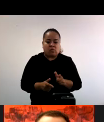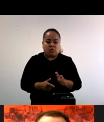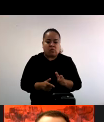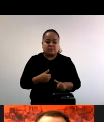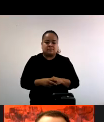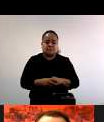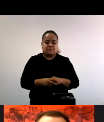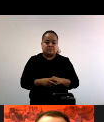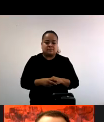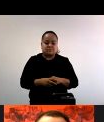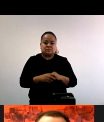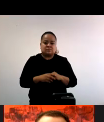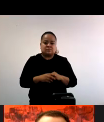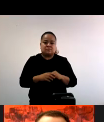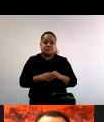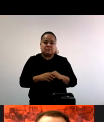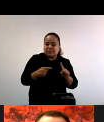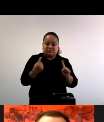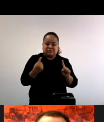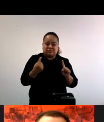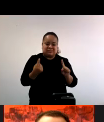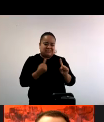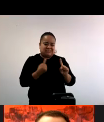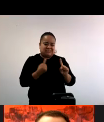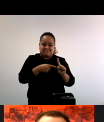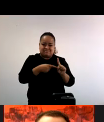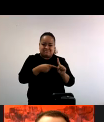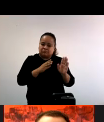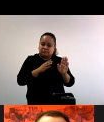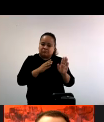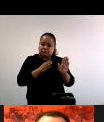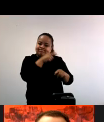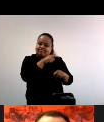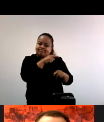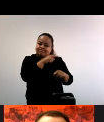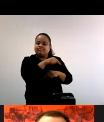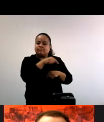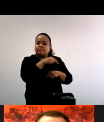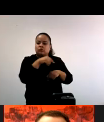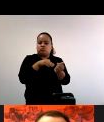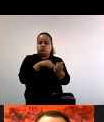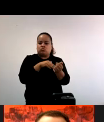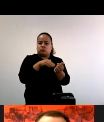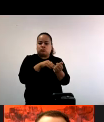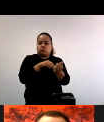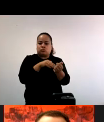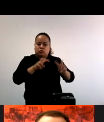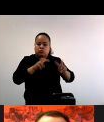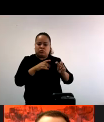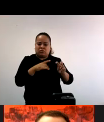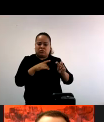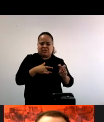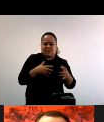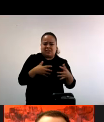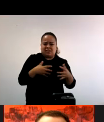lesão como essa e foi em algum evento massivo, deve consultar ao médico. E não se deve deixar